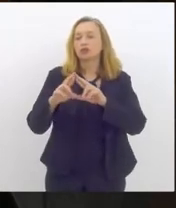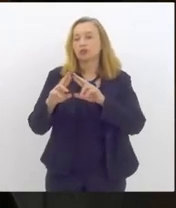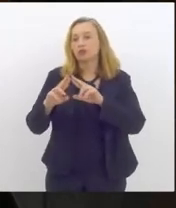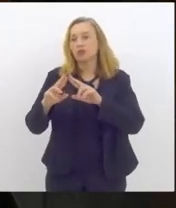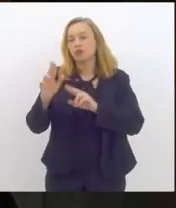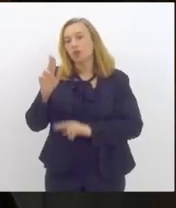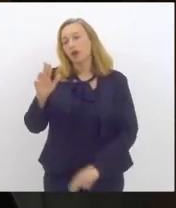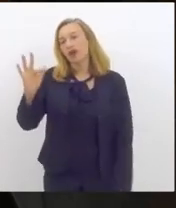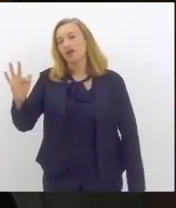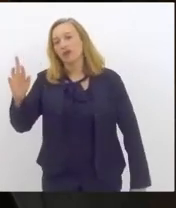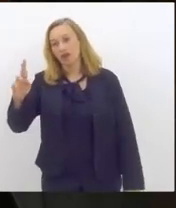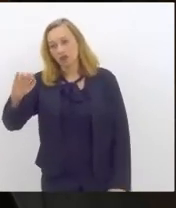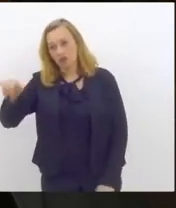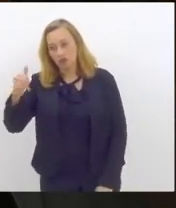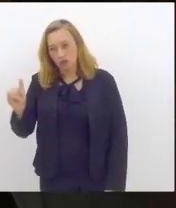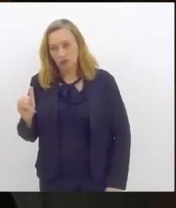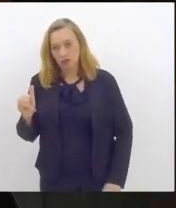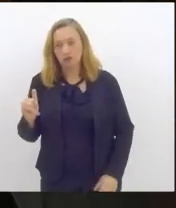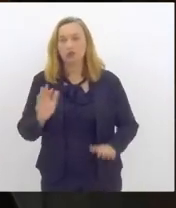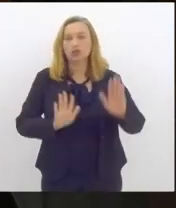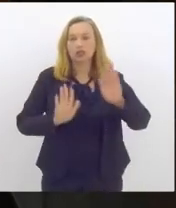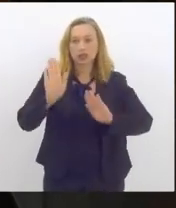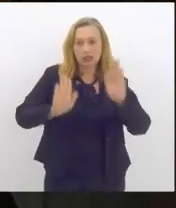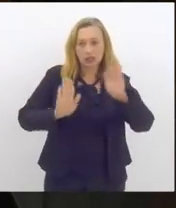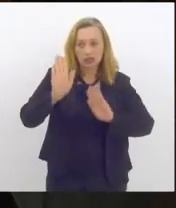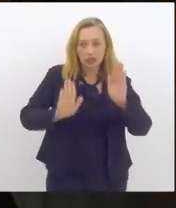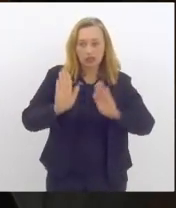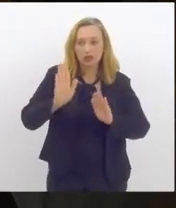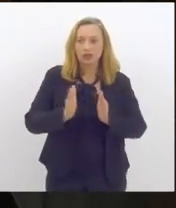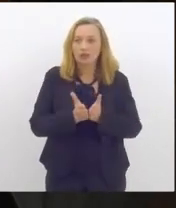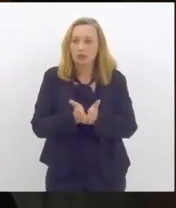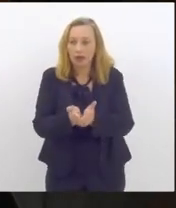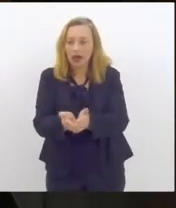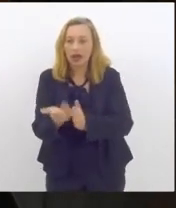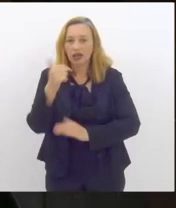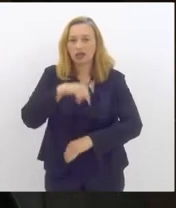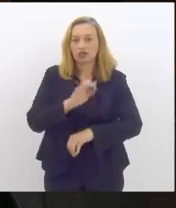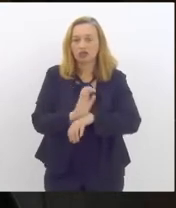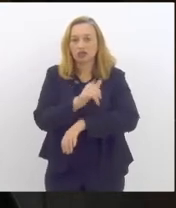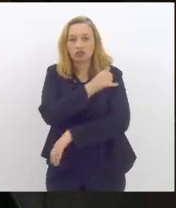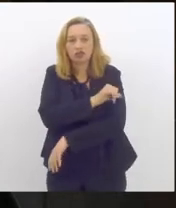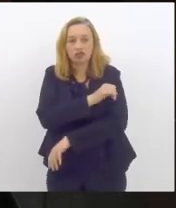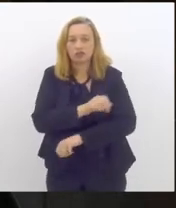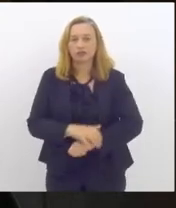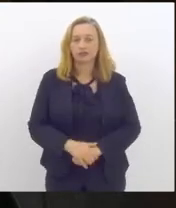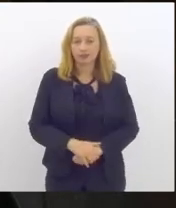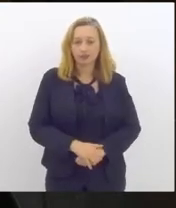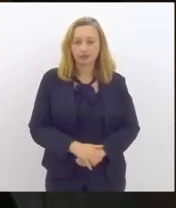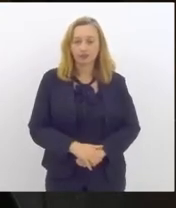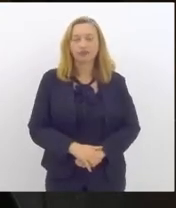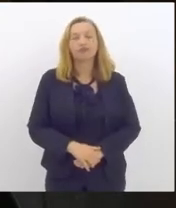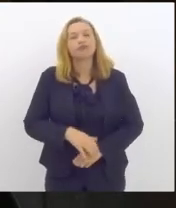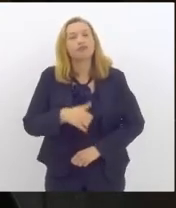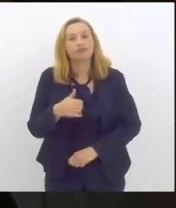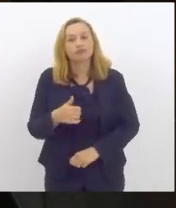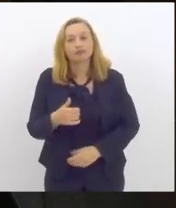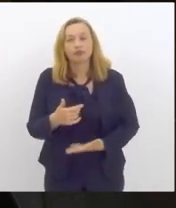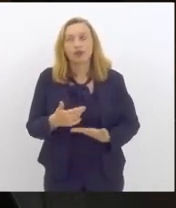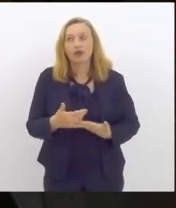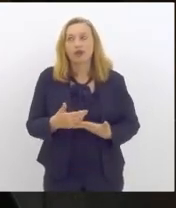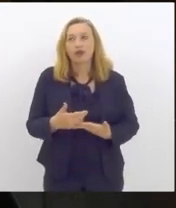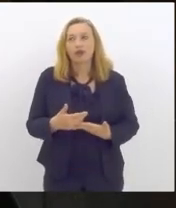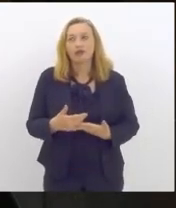sobre o processo de licitação para as barcas aqui no estado do Rio de Janeiro Primeiro lugar